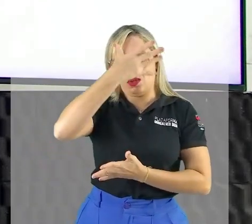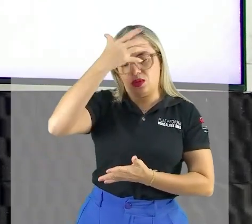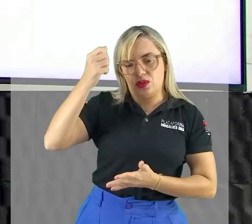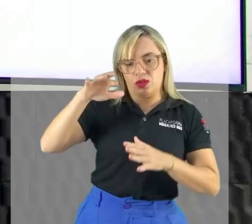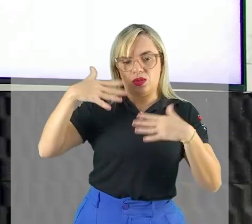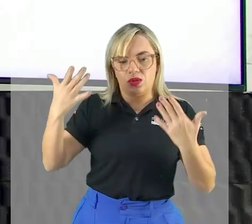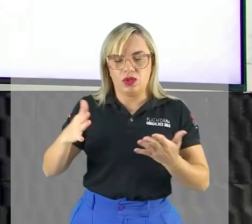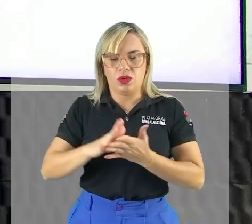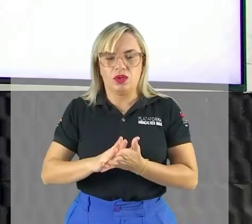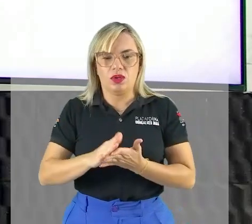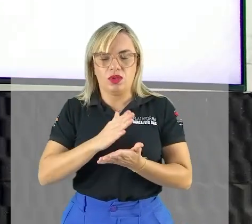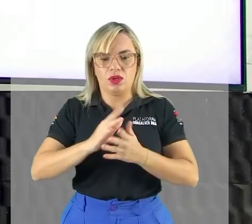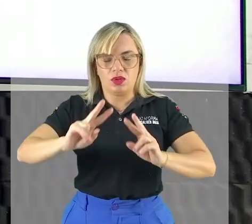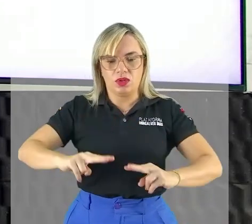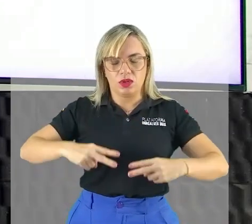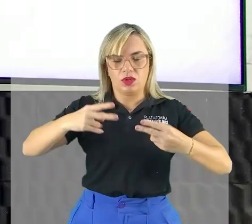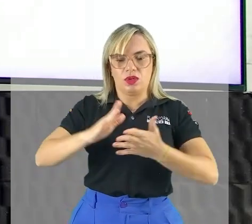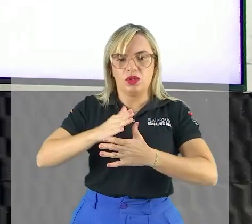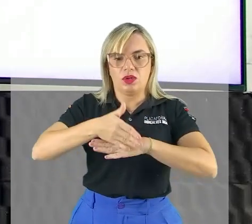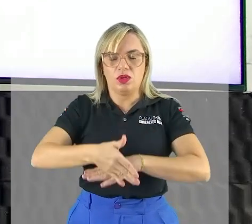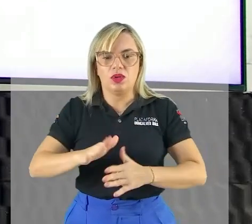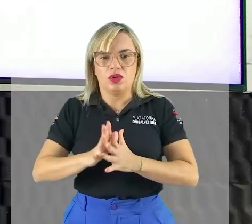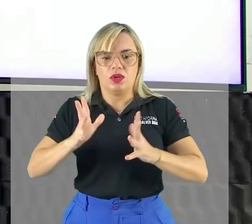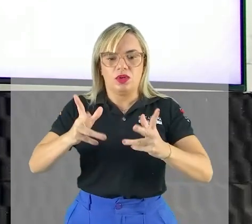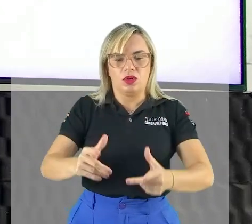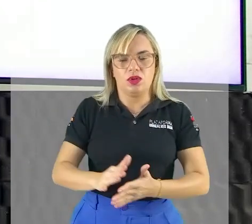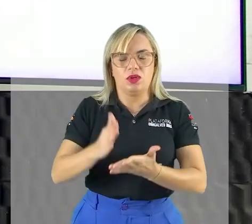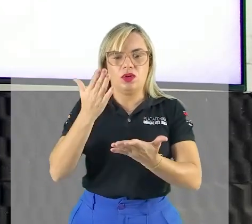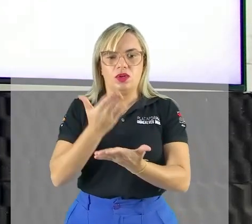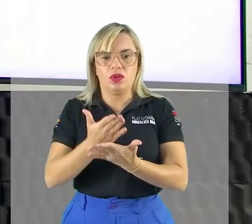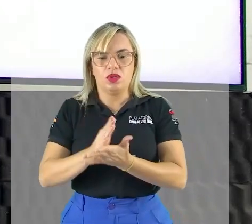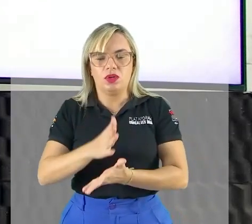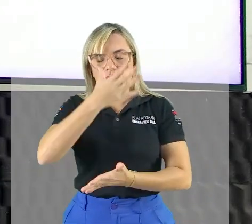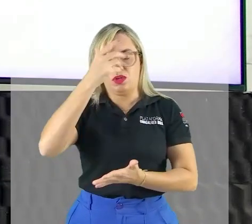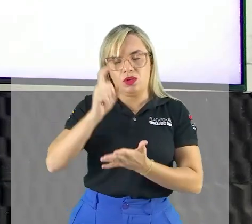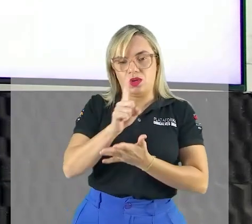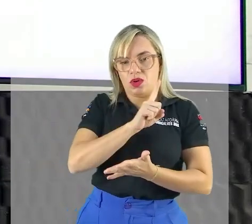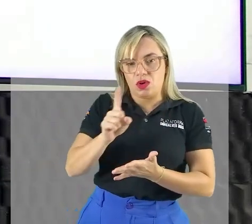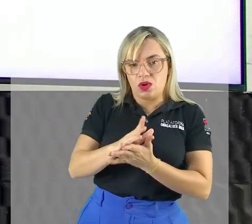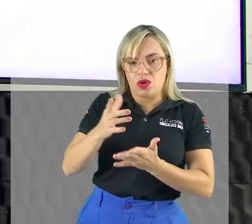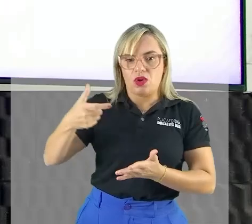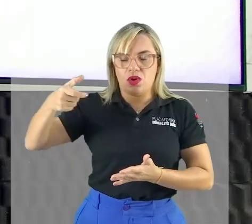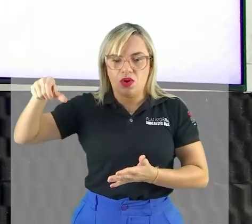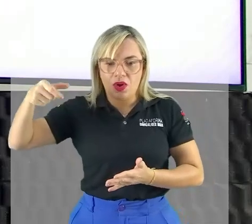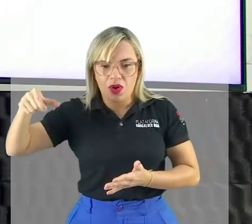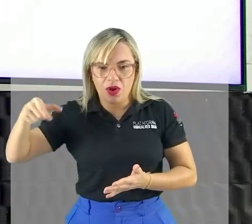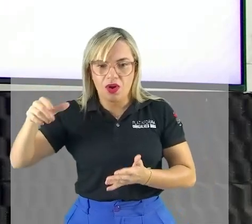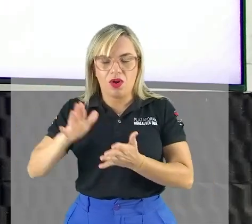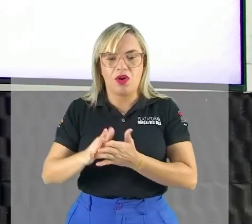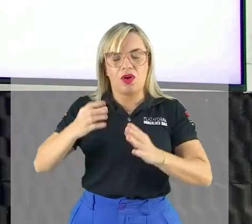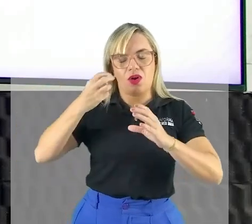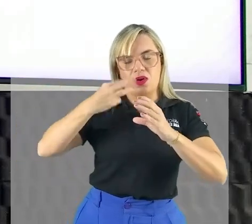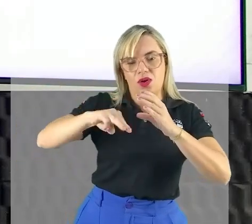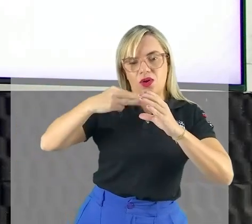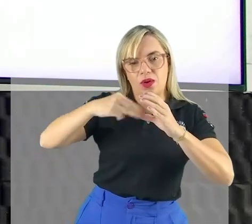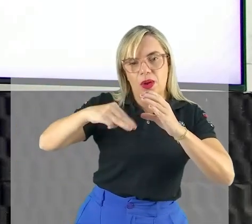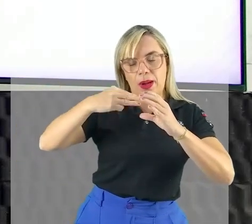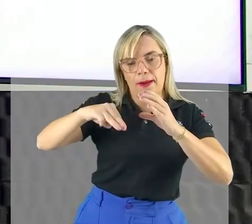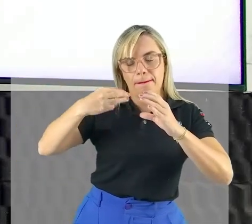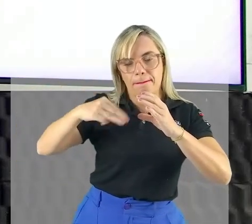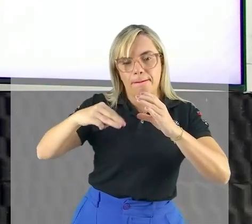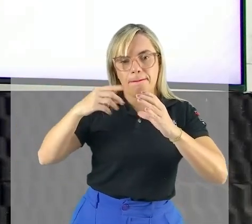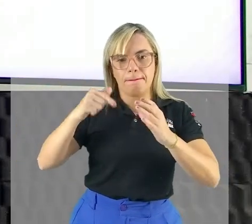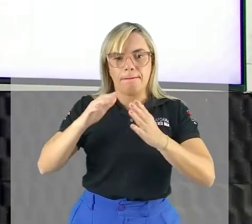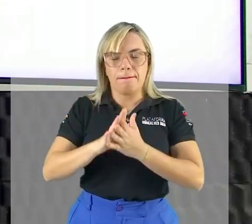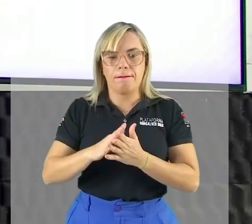descrição desse vídeo você tem um link que acessa todos os materiais Não esqueç também de acionar o Sininho para receber as notificações ah